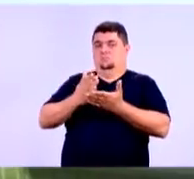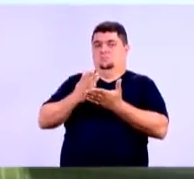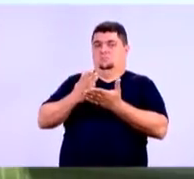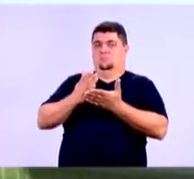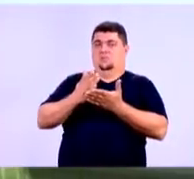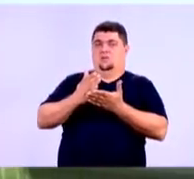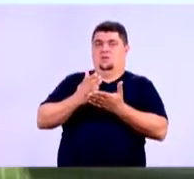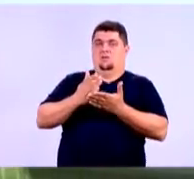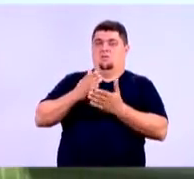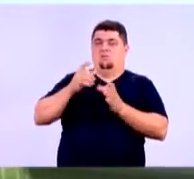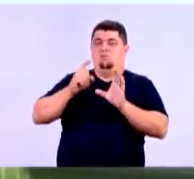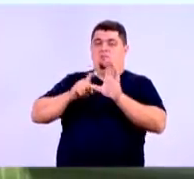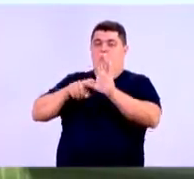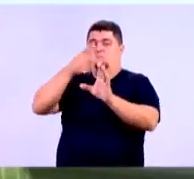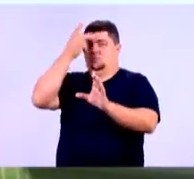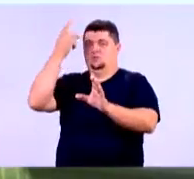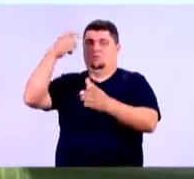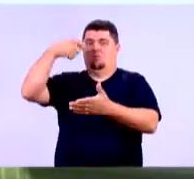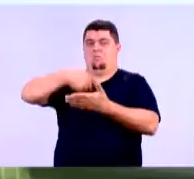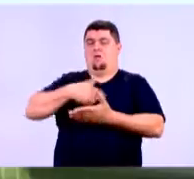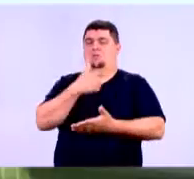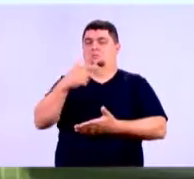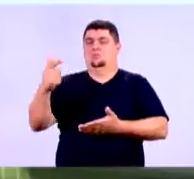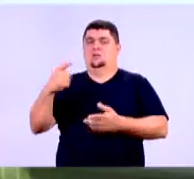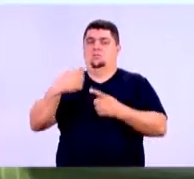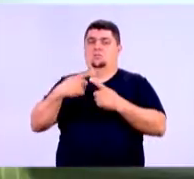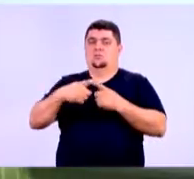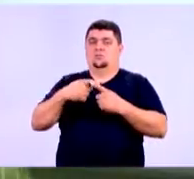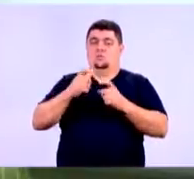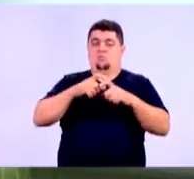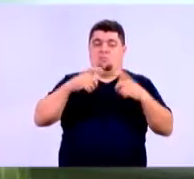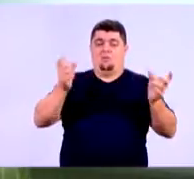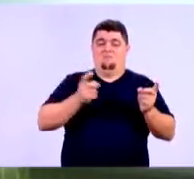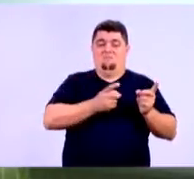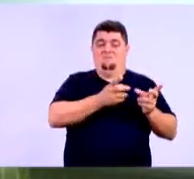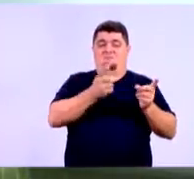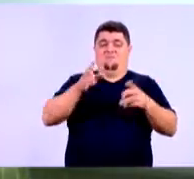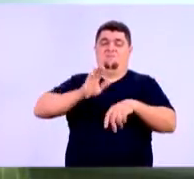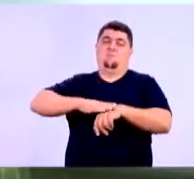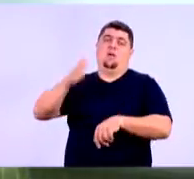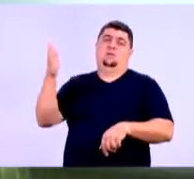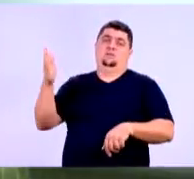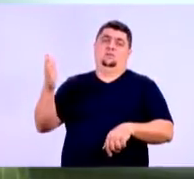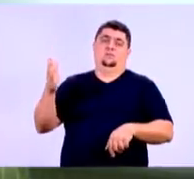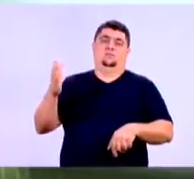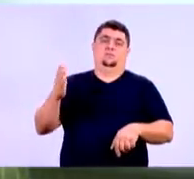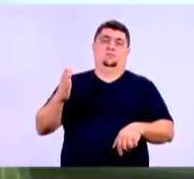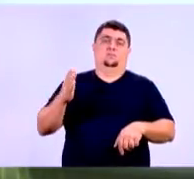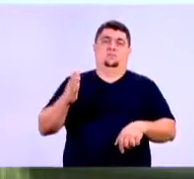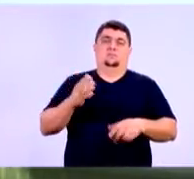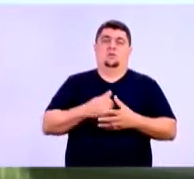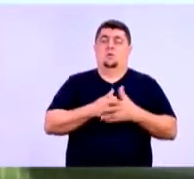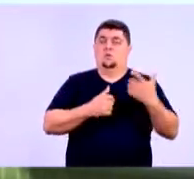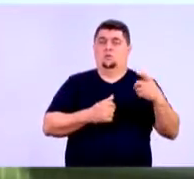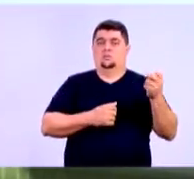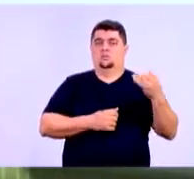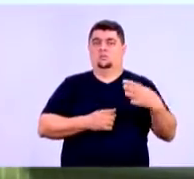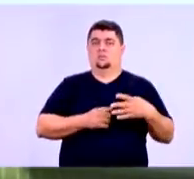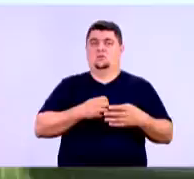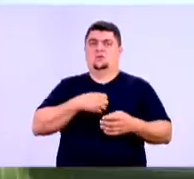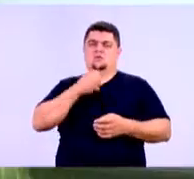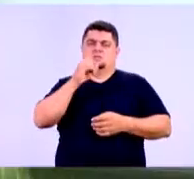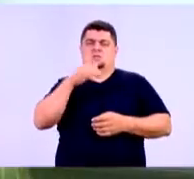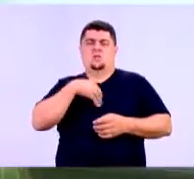não receber para receber o benefício de aumentar minhas vendas totais? Outra maneira de explicar isso, se eu aceito